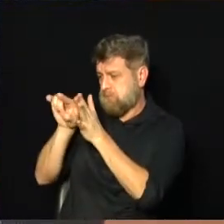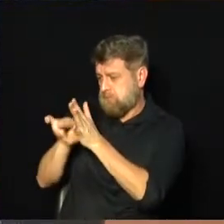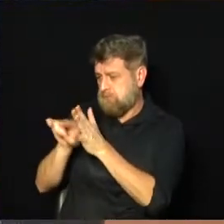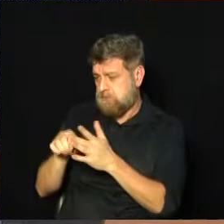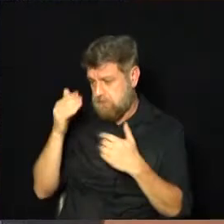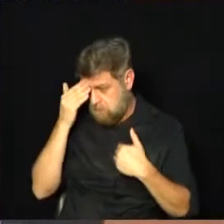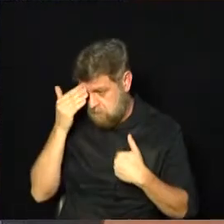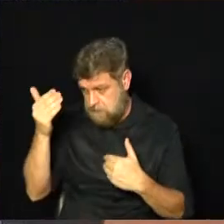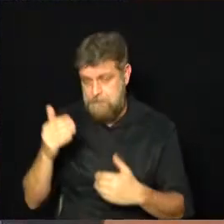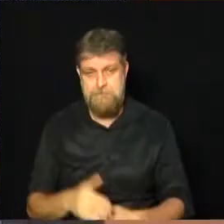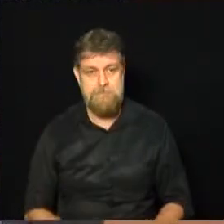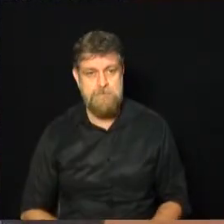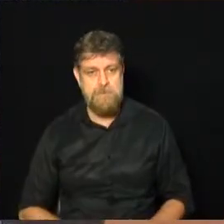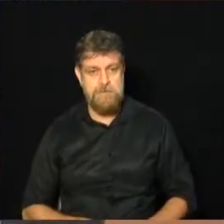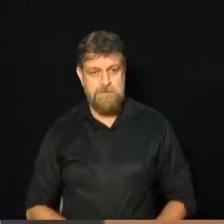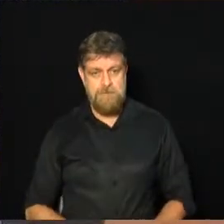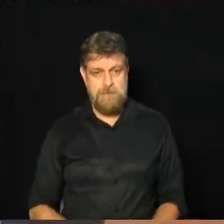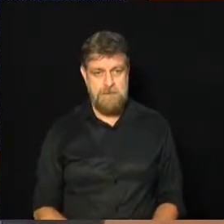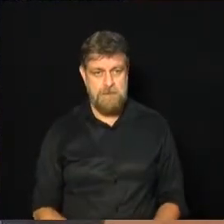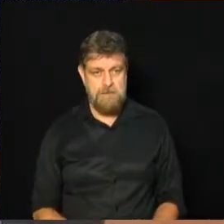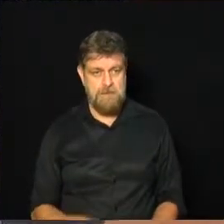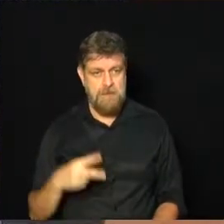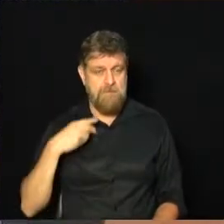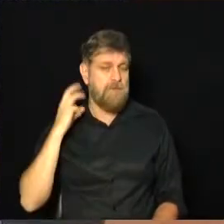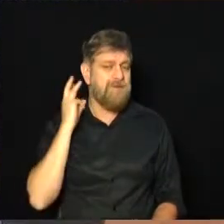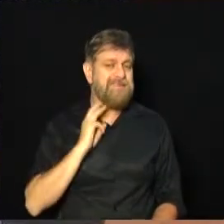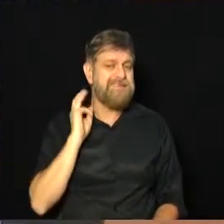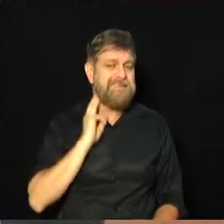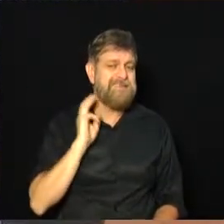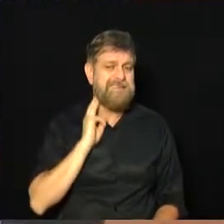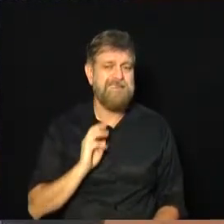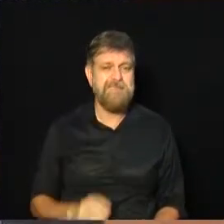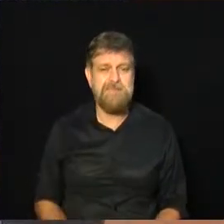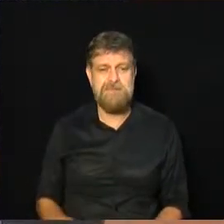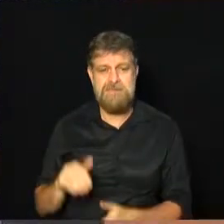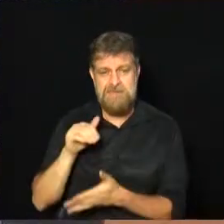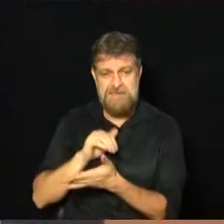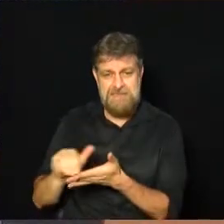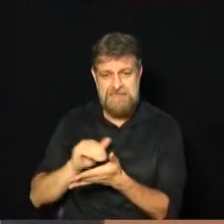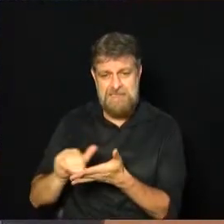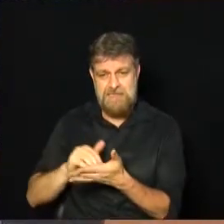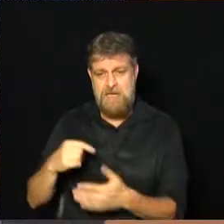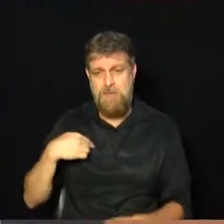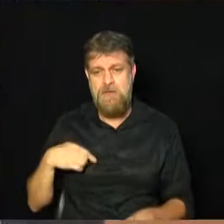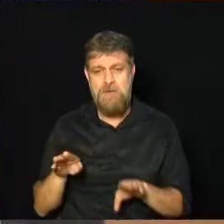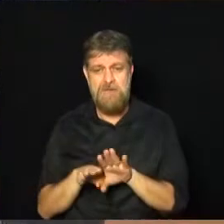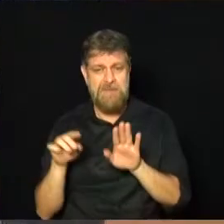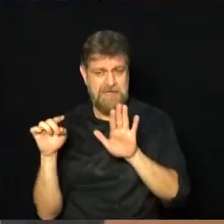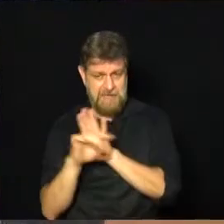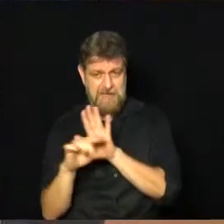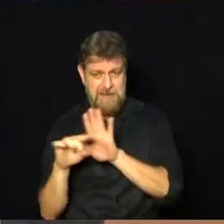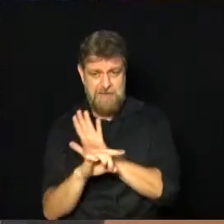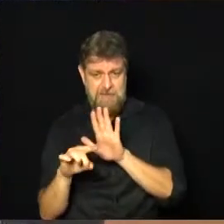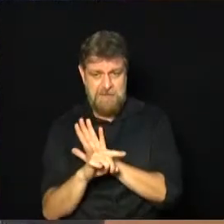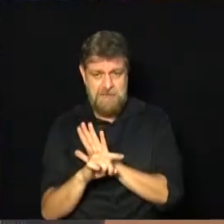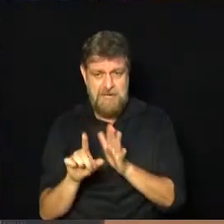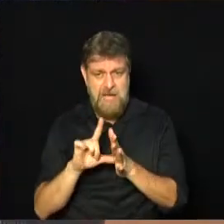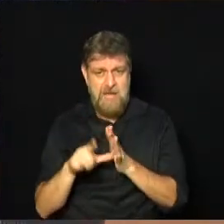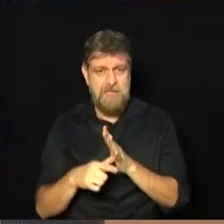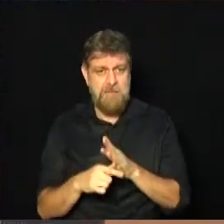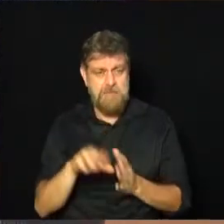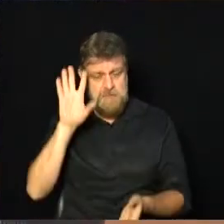obrigado. Muito obrigado, vereador Cecílio. Secretário, eu vou fazer algumas perguntas também, que o secretário, no final, já